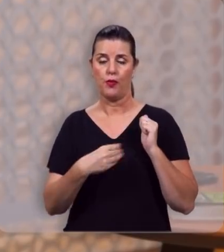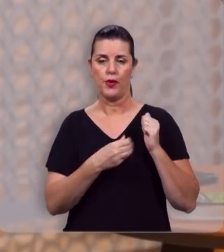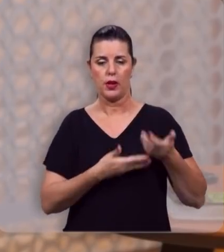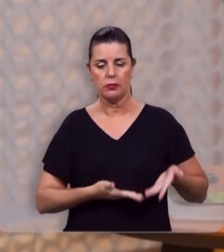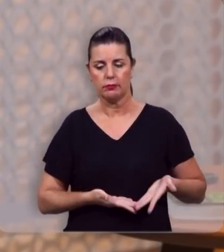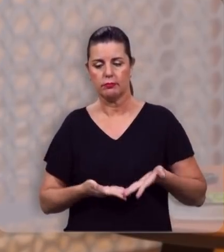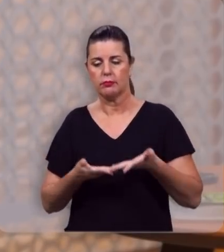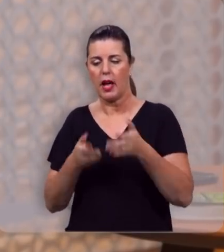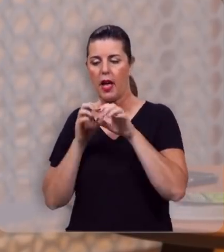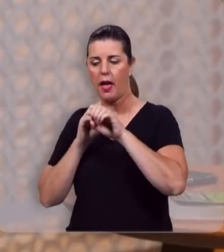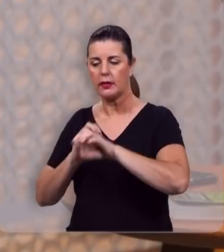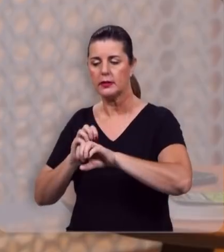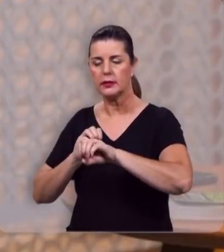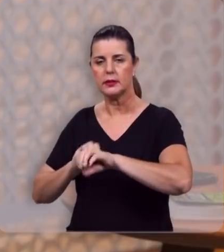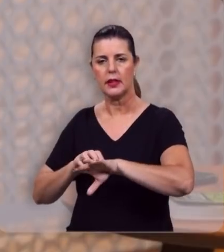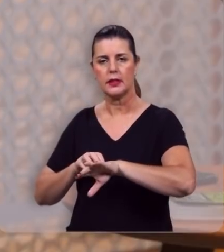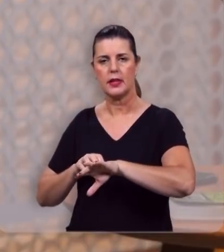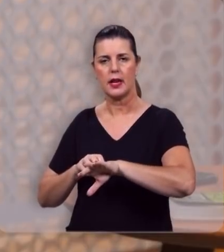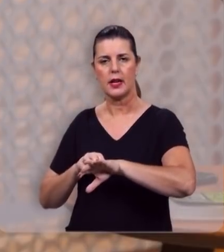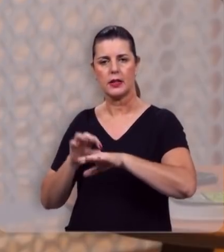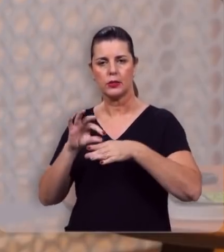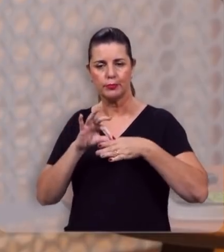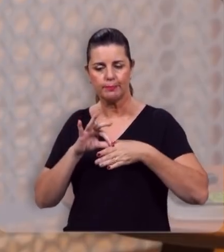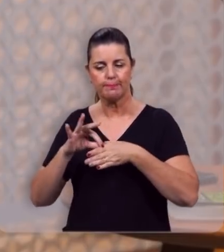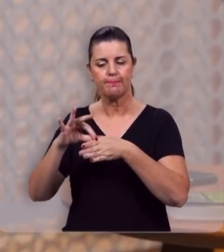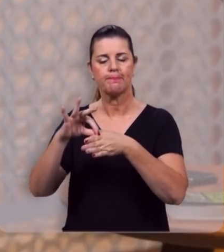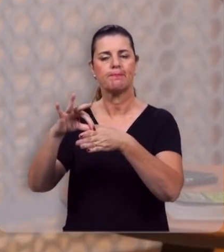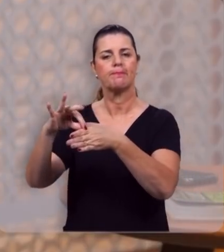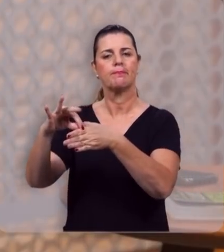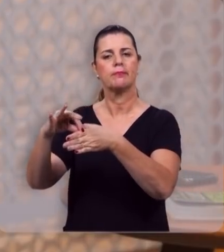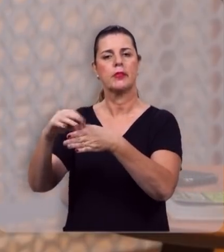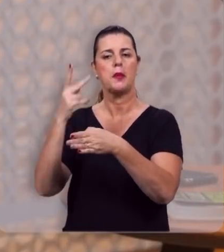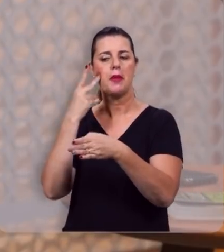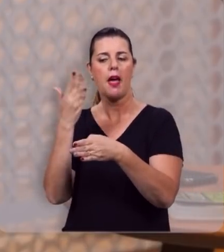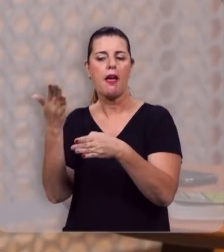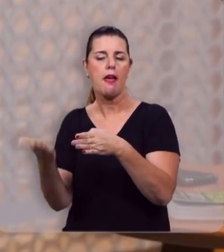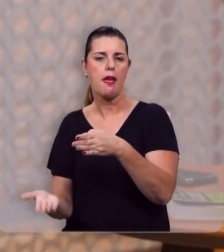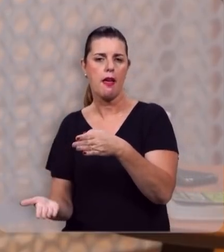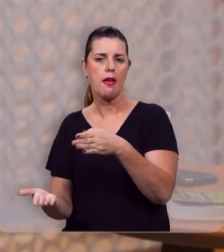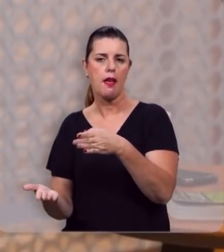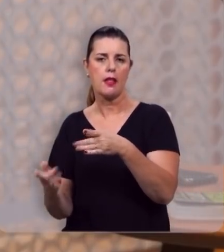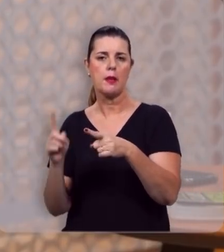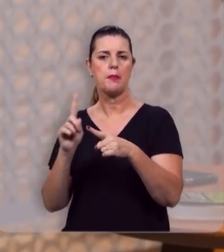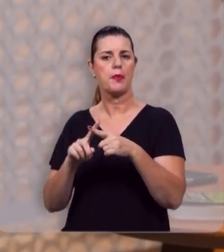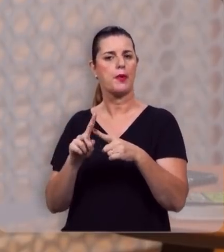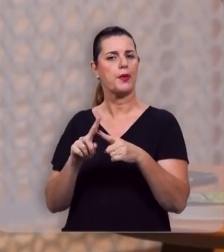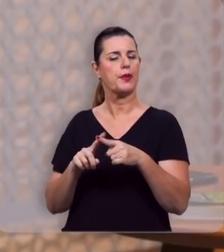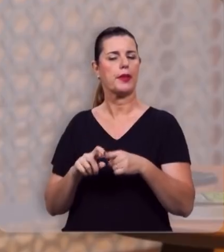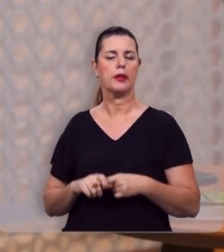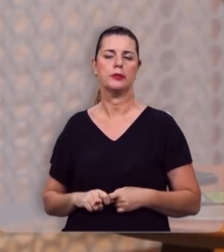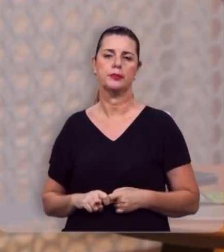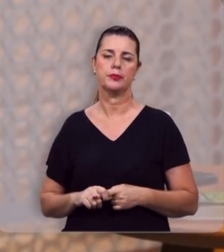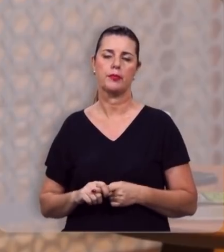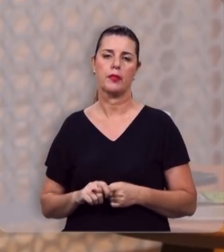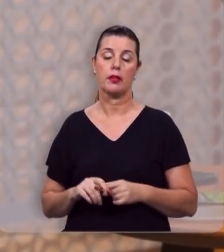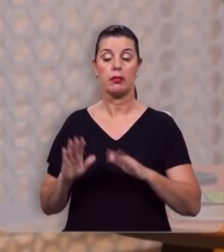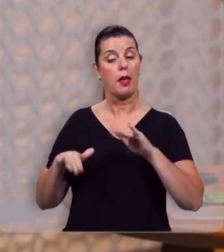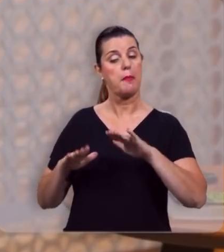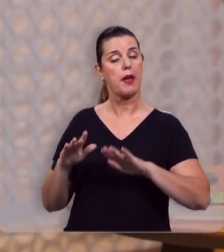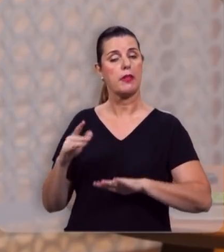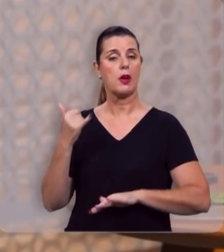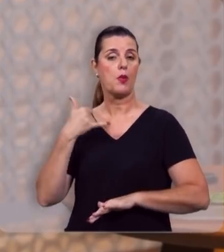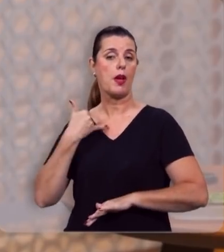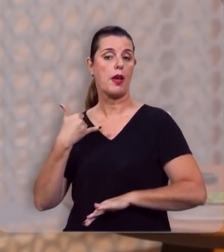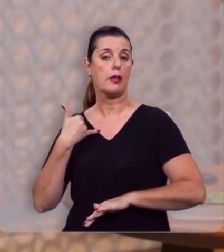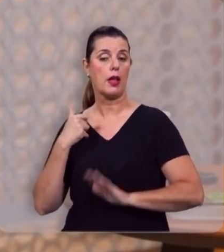trazendo instrução, ou seja, direcionamento para eles, porque afinal de contas, dependendo da idade,